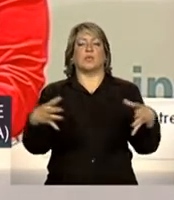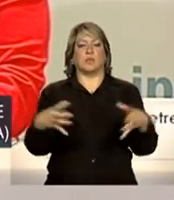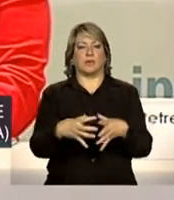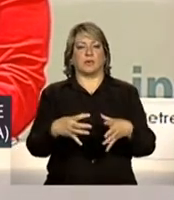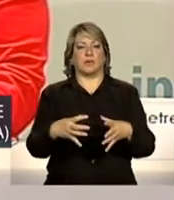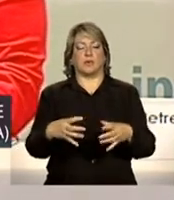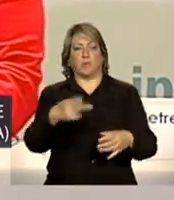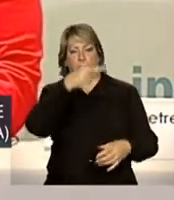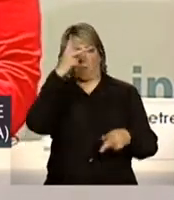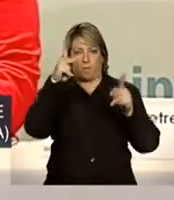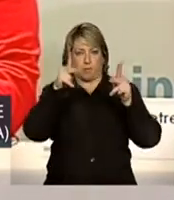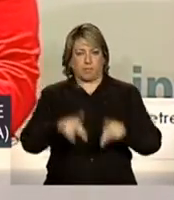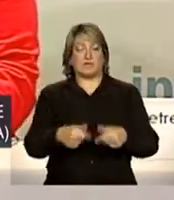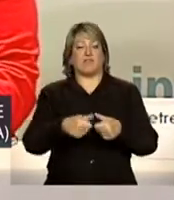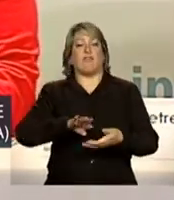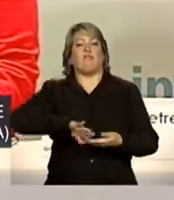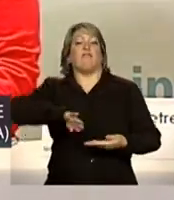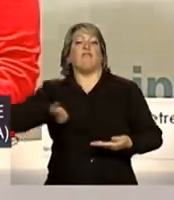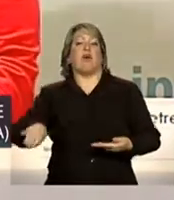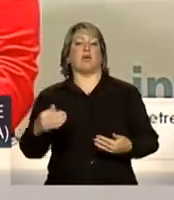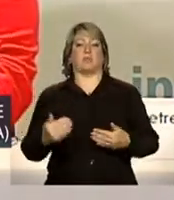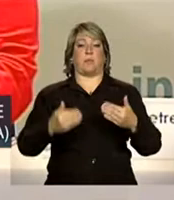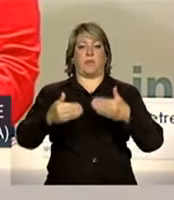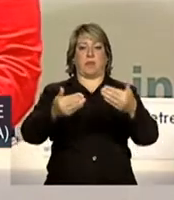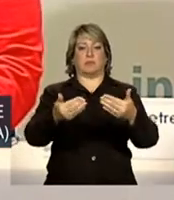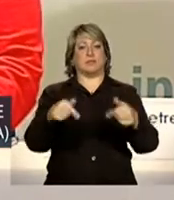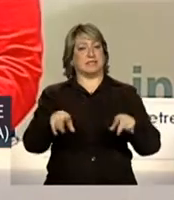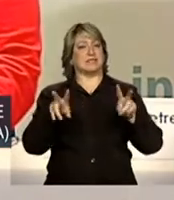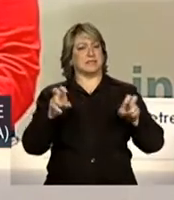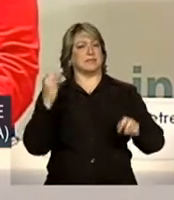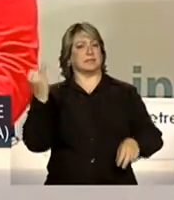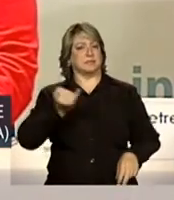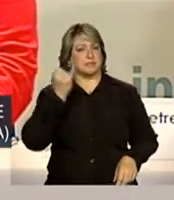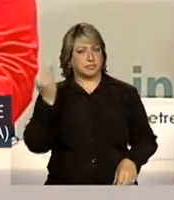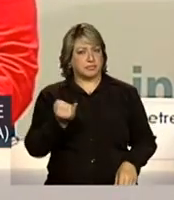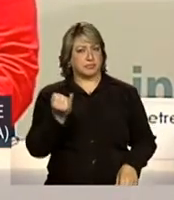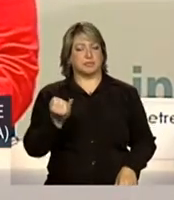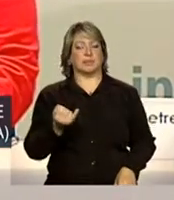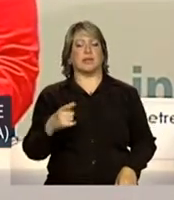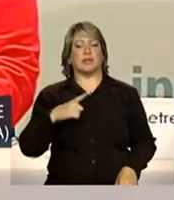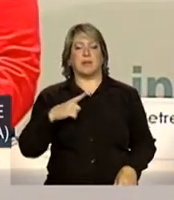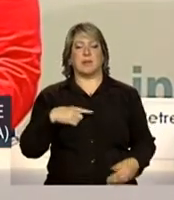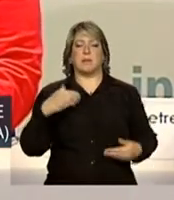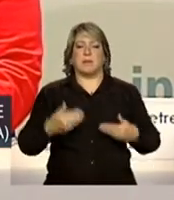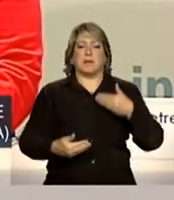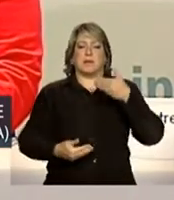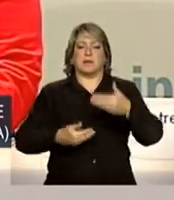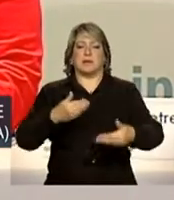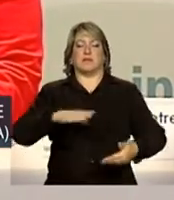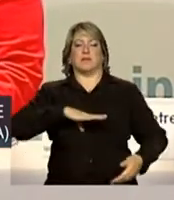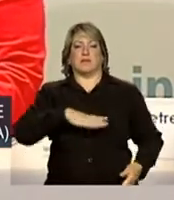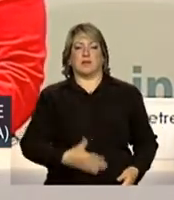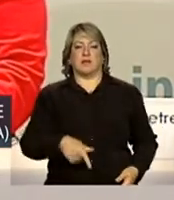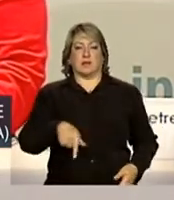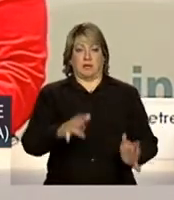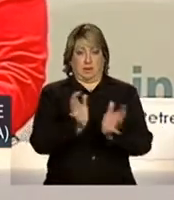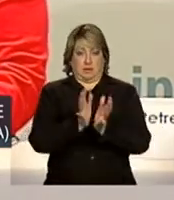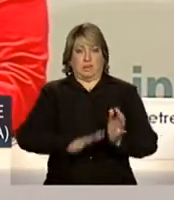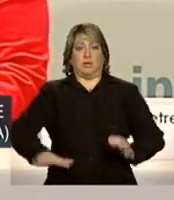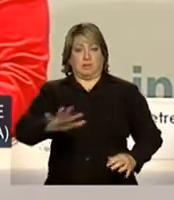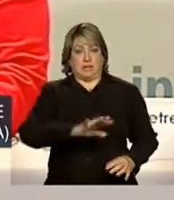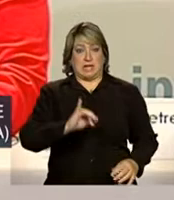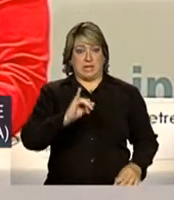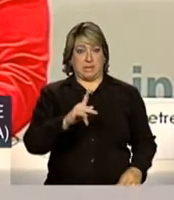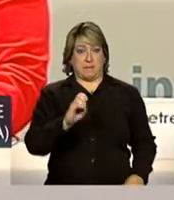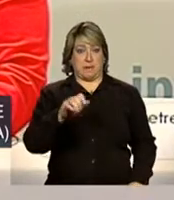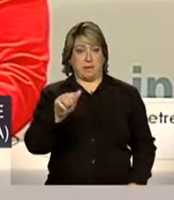estava fora dos ganhos do progresso. É uma temática central que tem sido paulatinamente enfrentada no âmbito do IPEA, sendo que